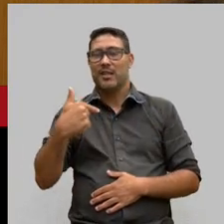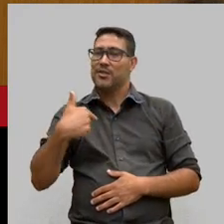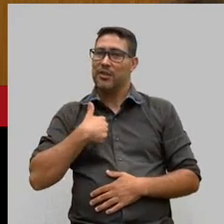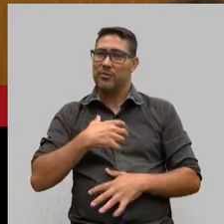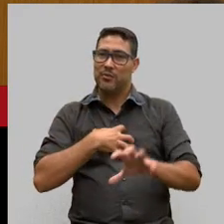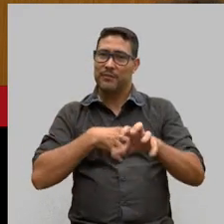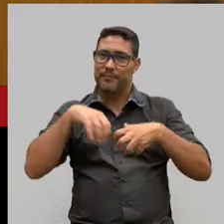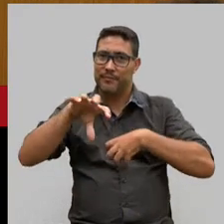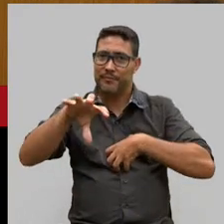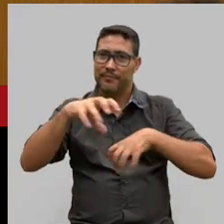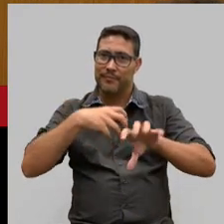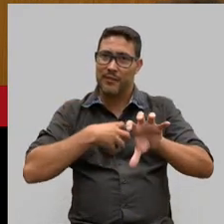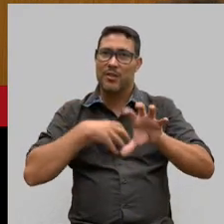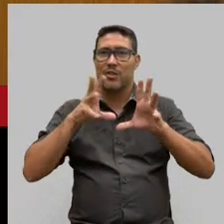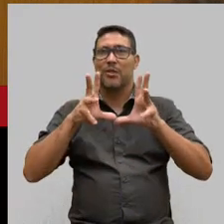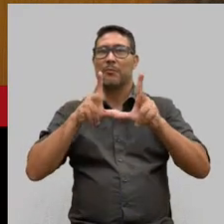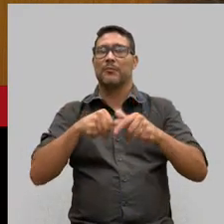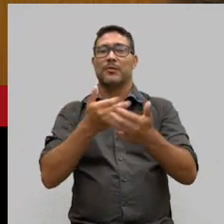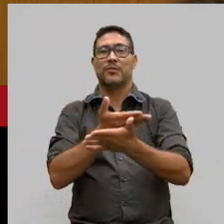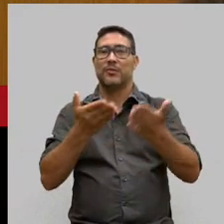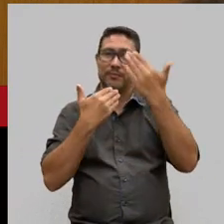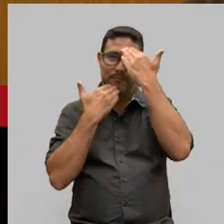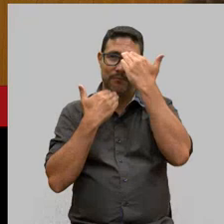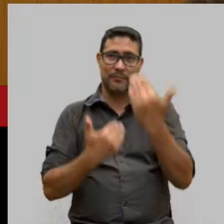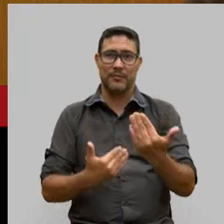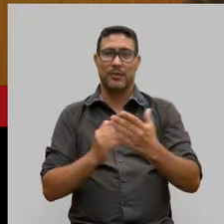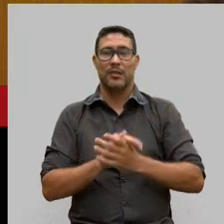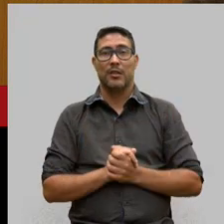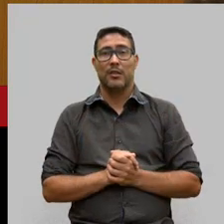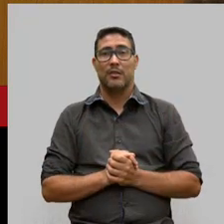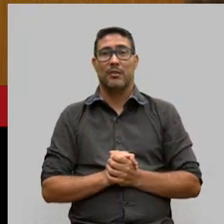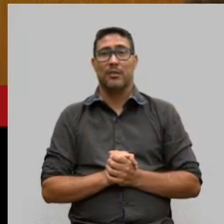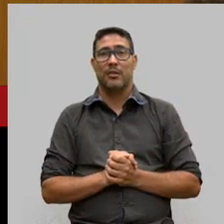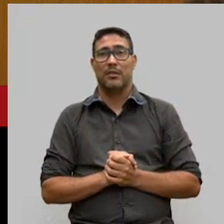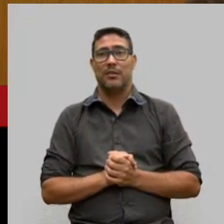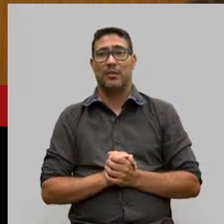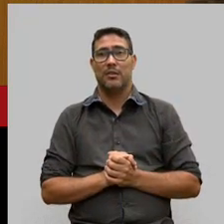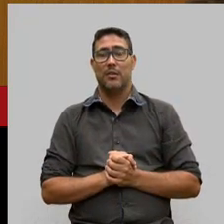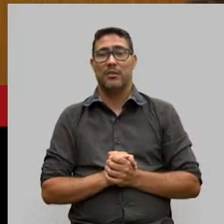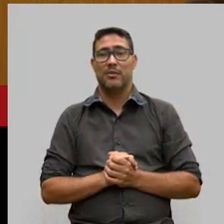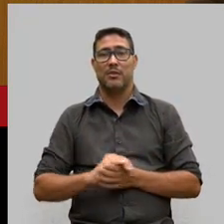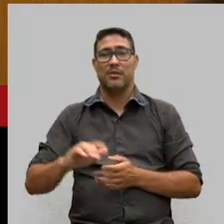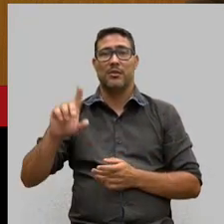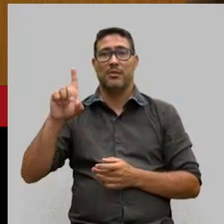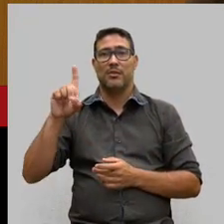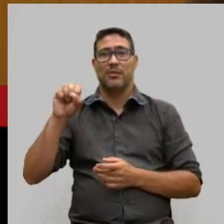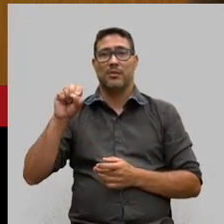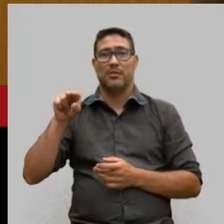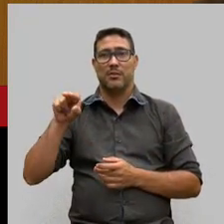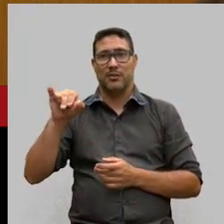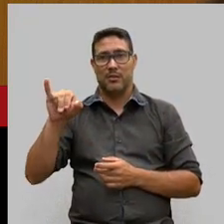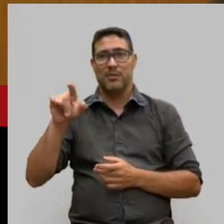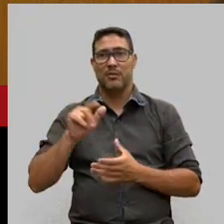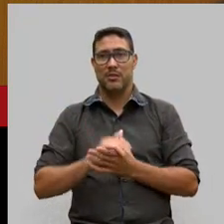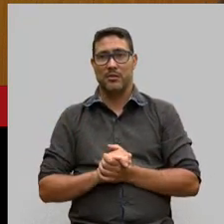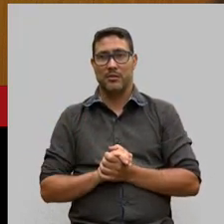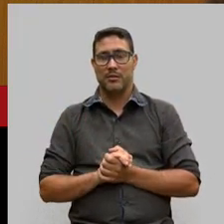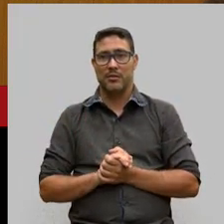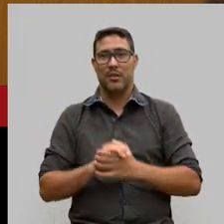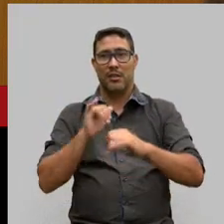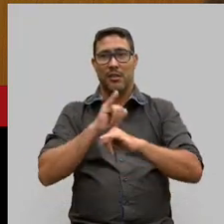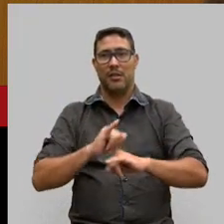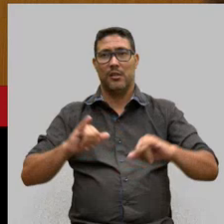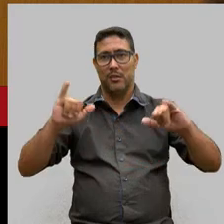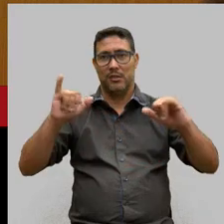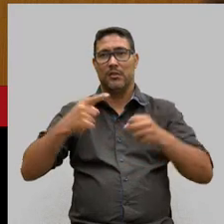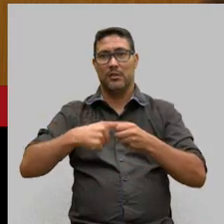né por todos nós Obrigado consulta aos membros da mesa Dani eh avisar o pessoal de Rodeiro